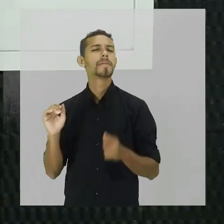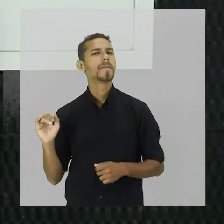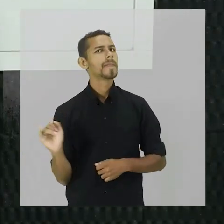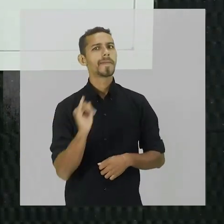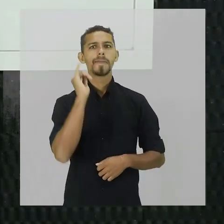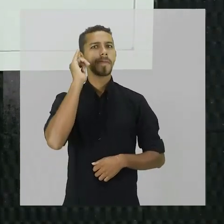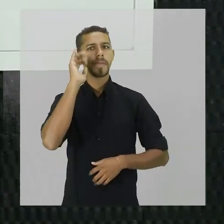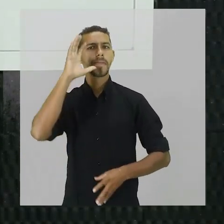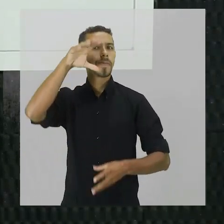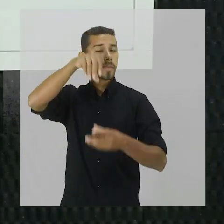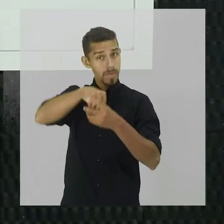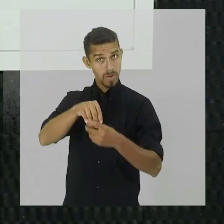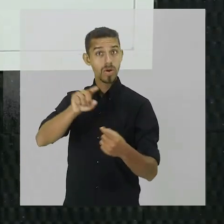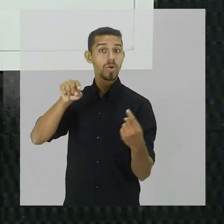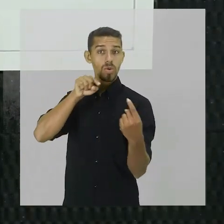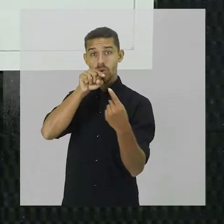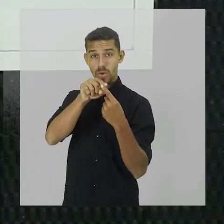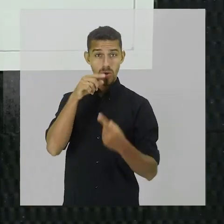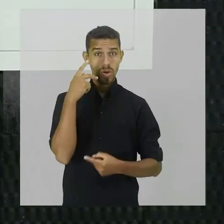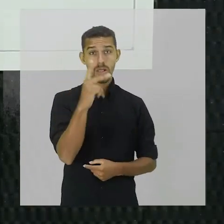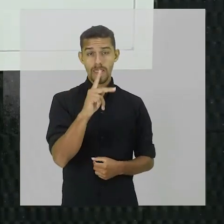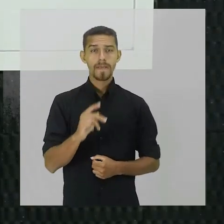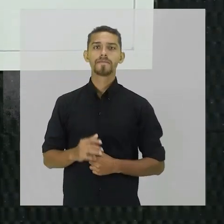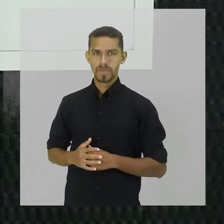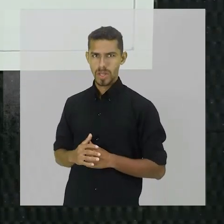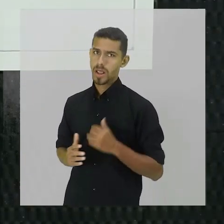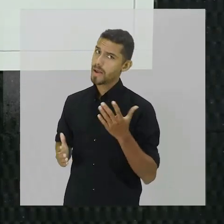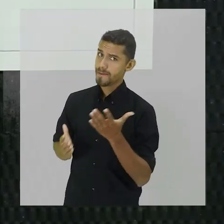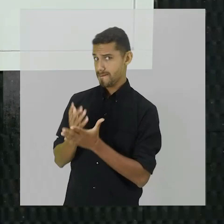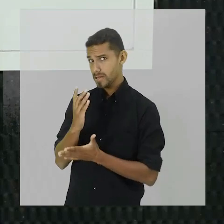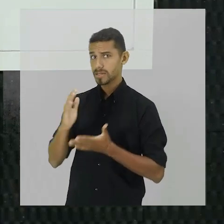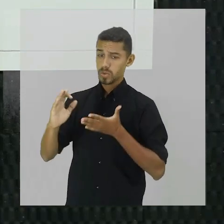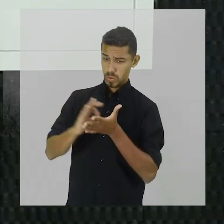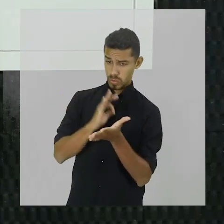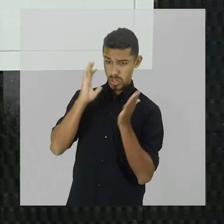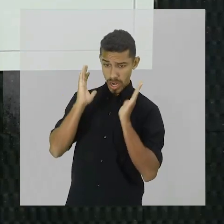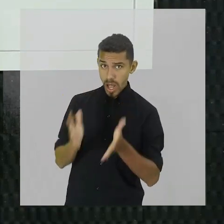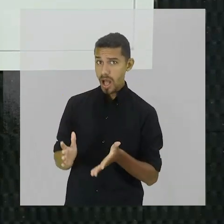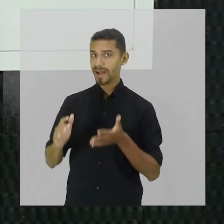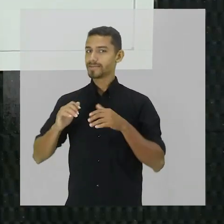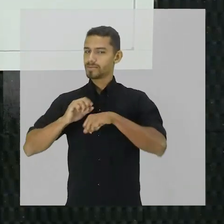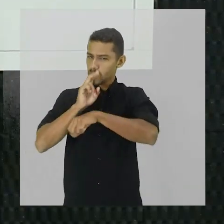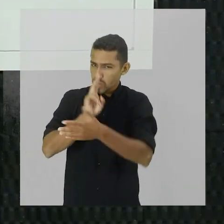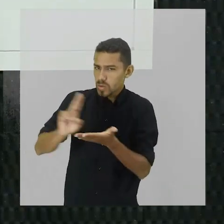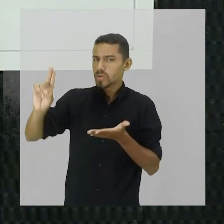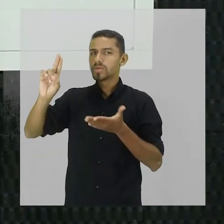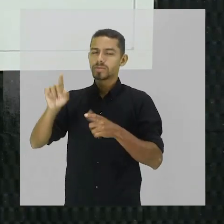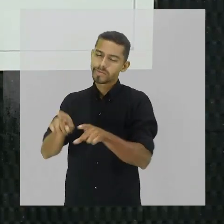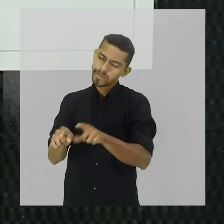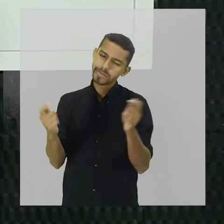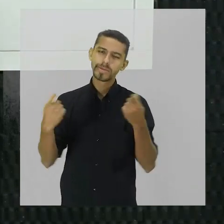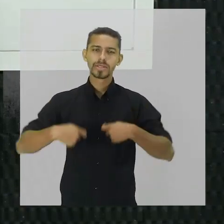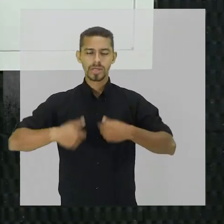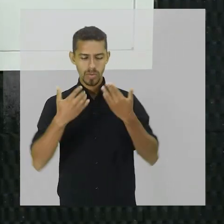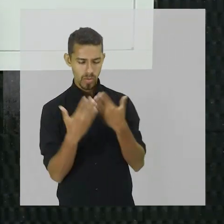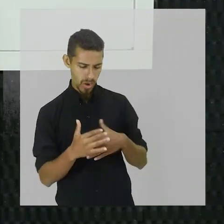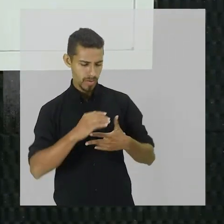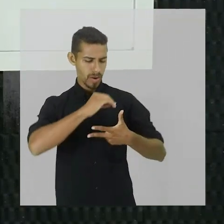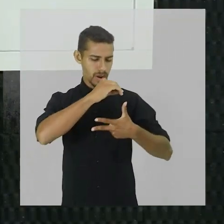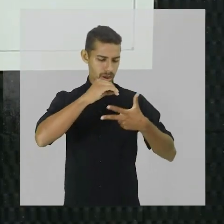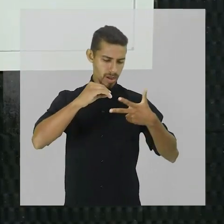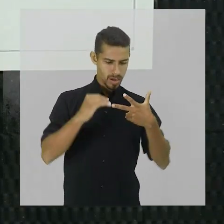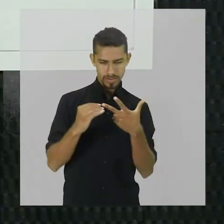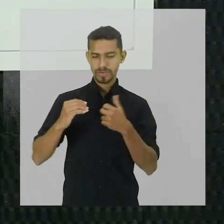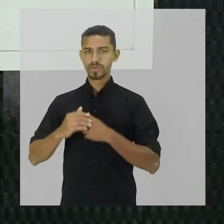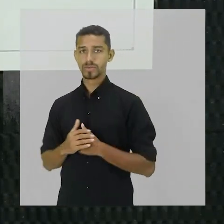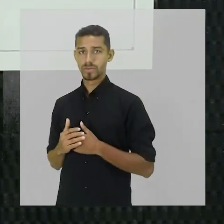Tá? Eu sei que o seu objetivo está na universidade ano que vem, e isso passa pelas avaliações do Enem, do EMA. Tá? Então